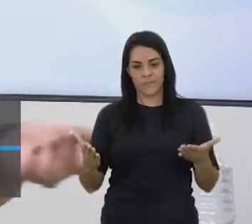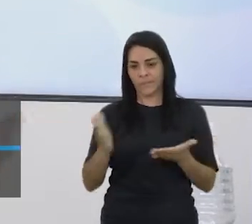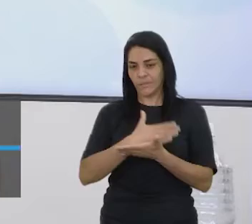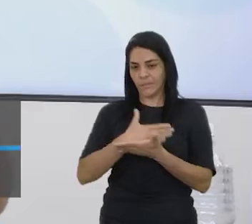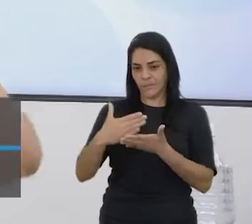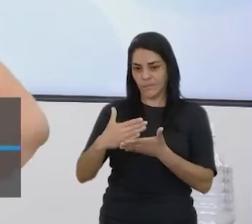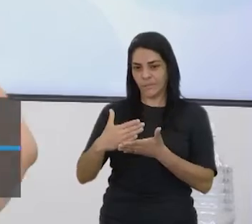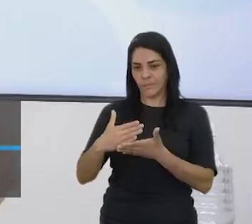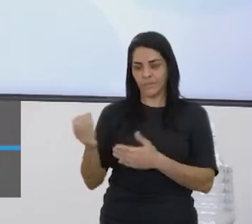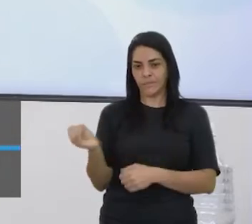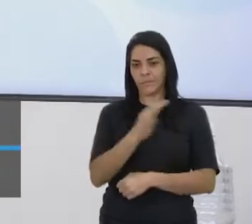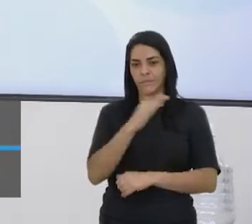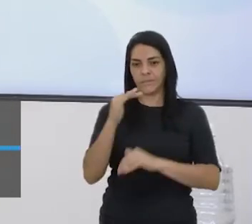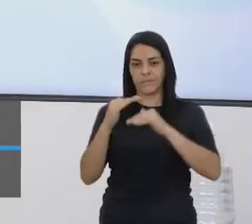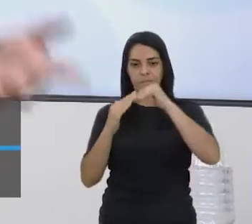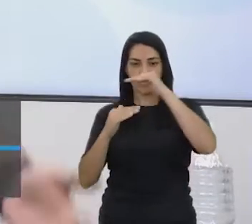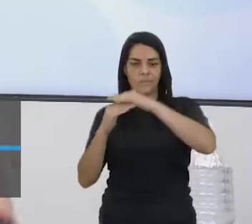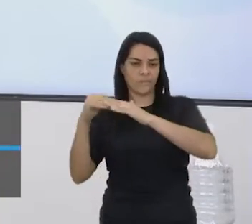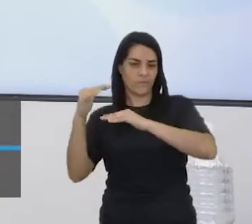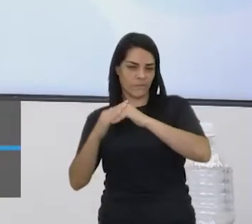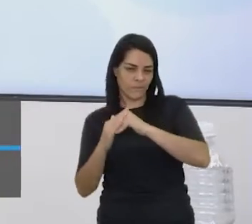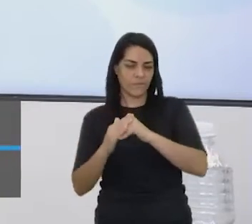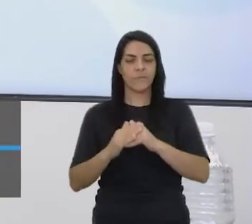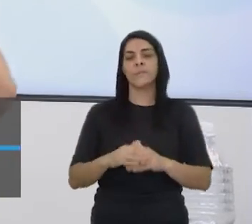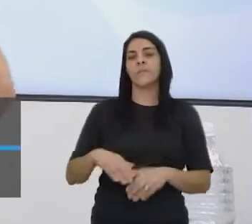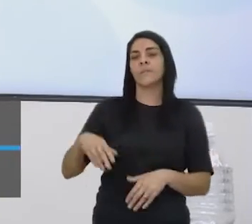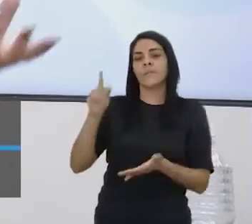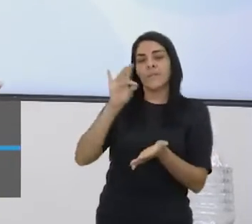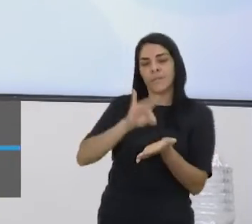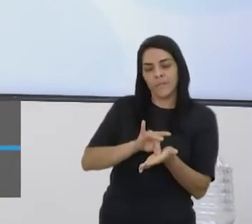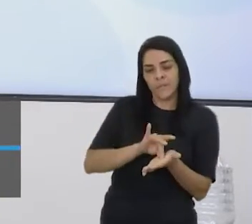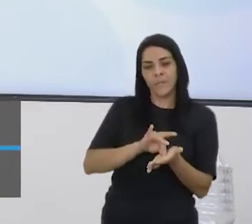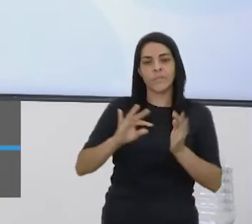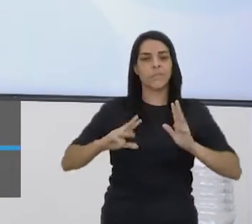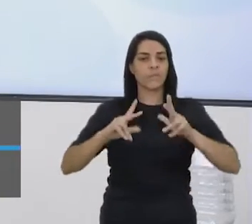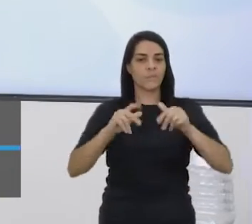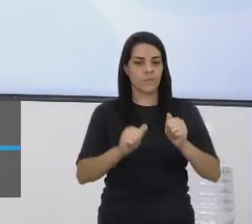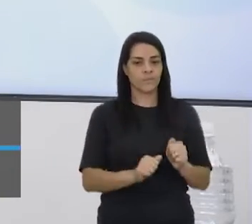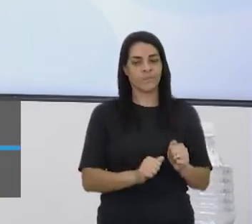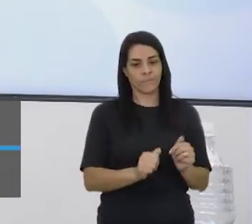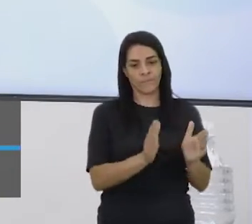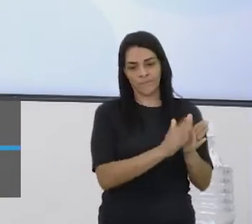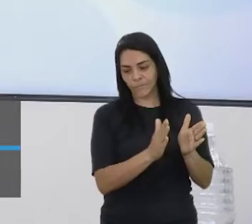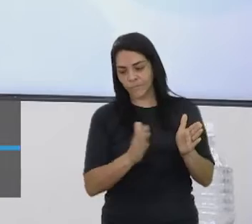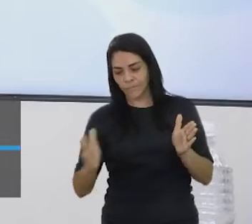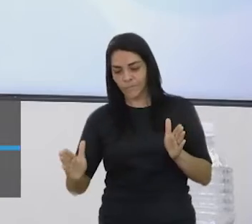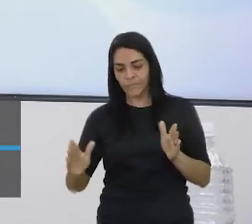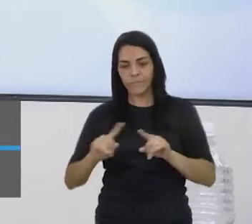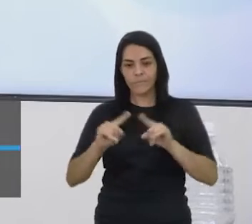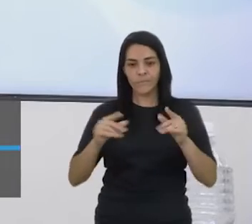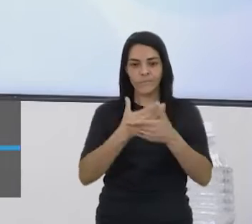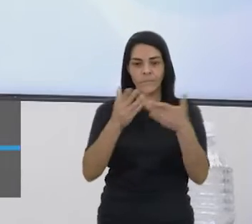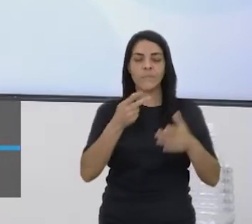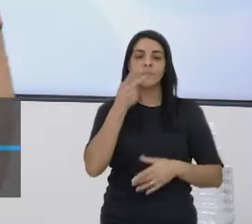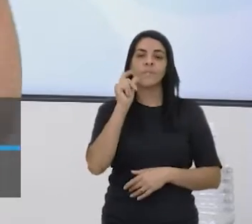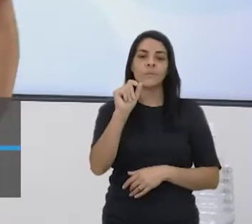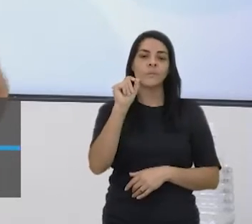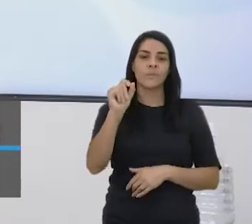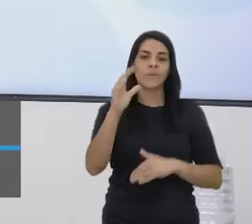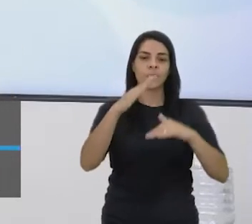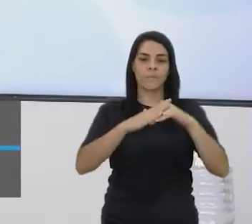nova construção desse momento dessa realidade é de todo esse processo mas a gente também tá falando sobre uma construção